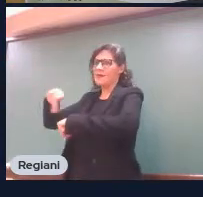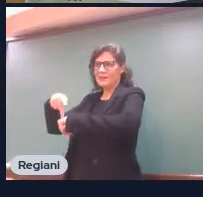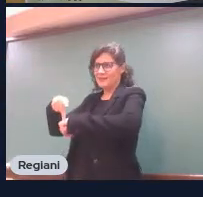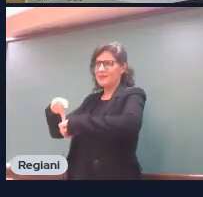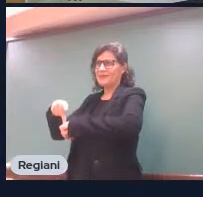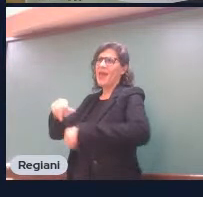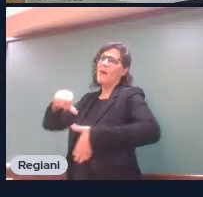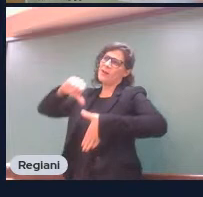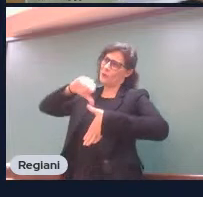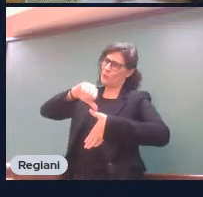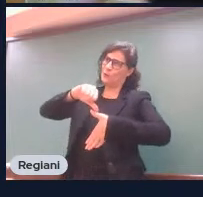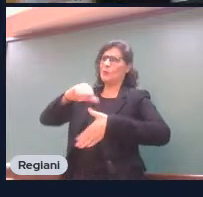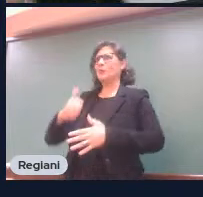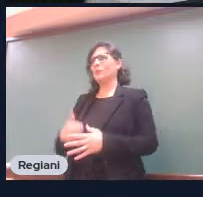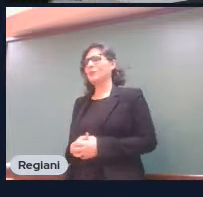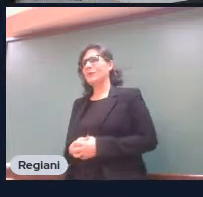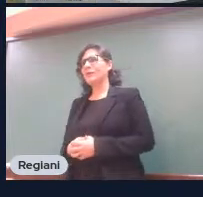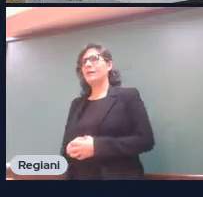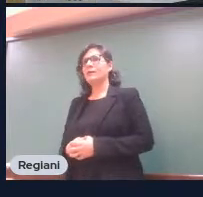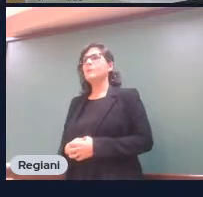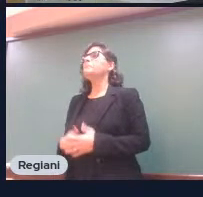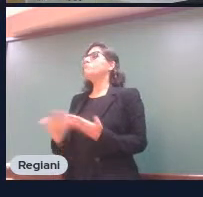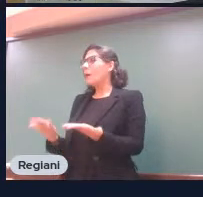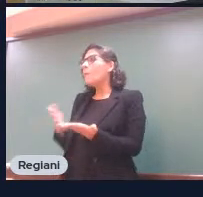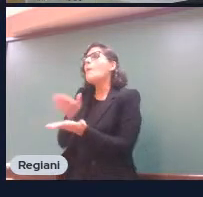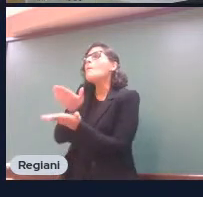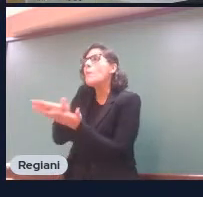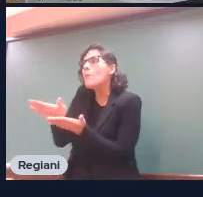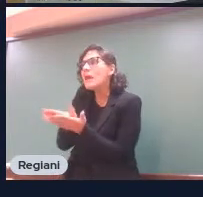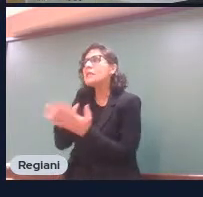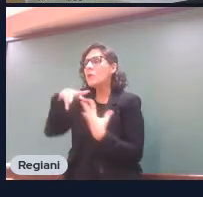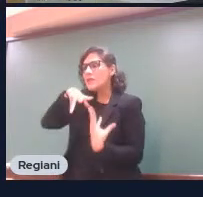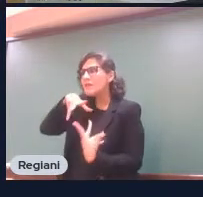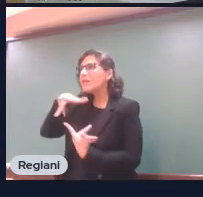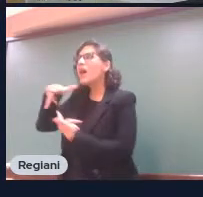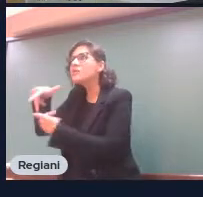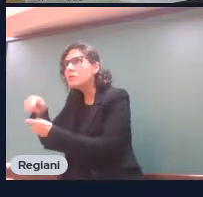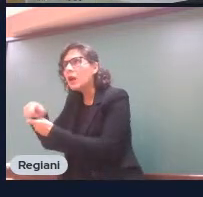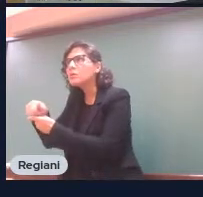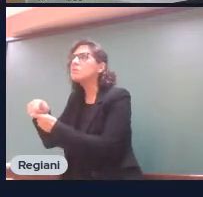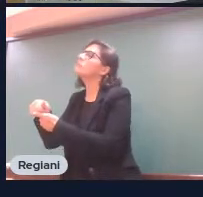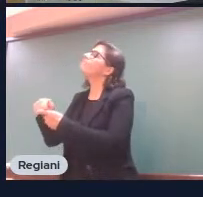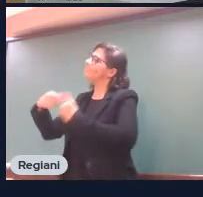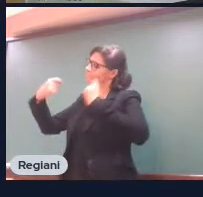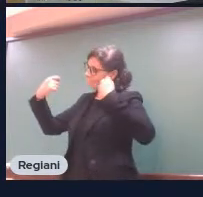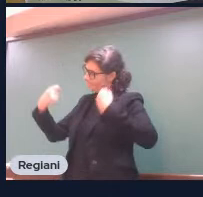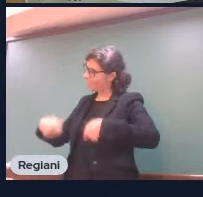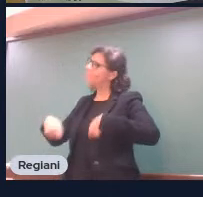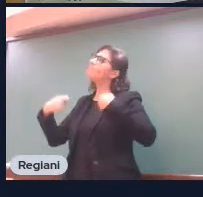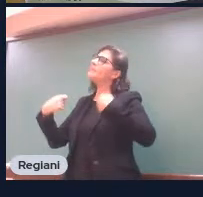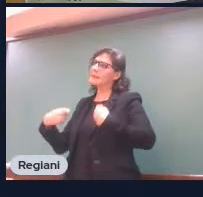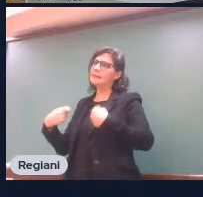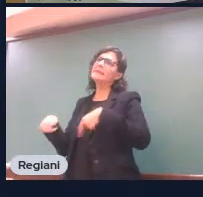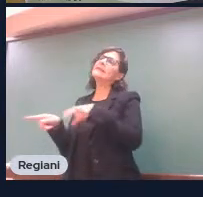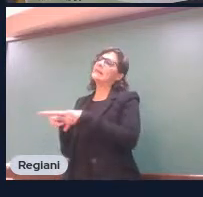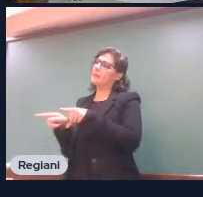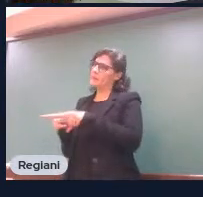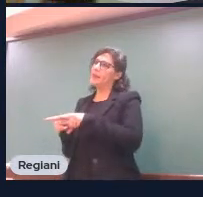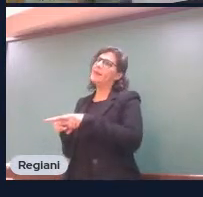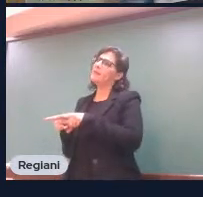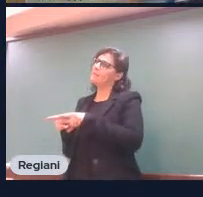da América do Sul. Então, as publicações internacionais também precisam ter